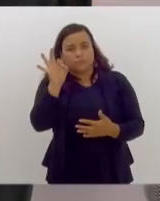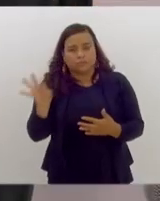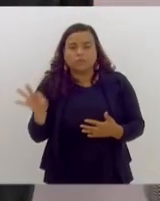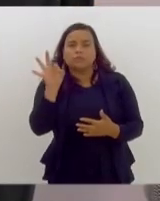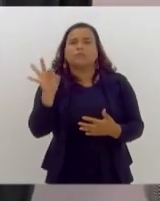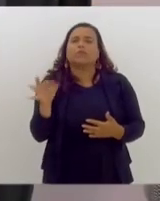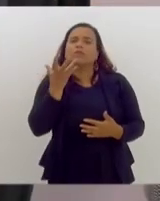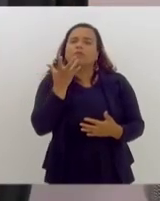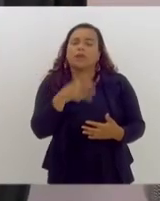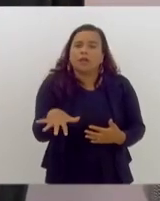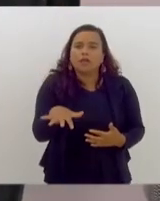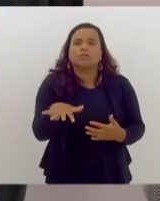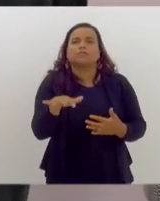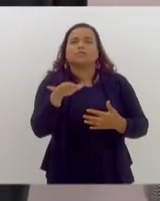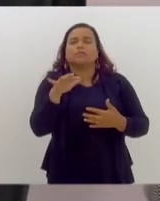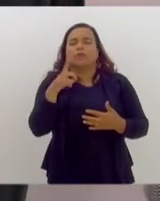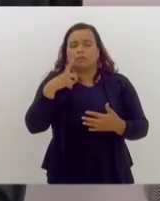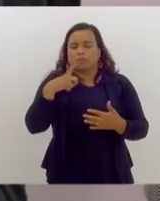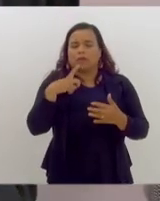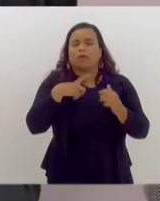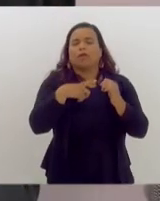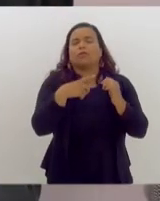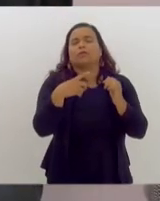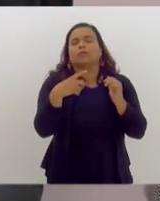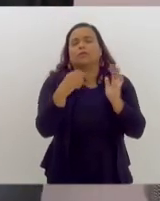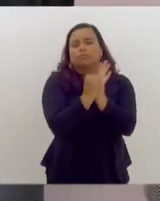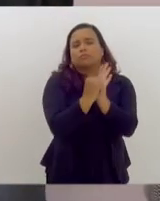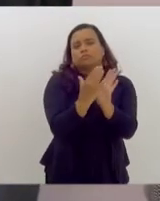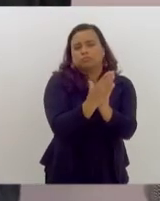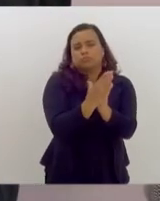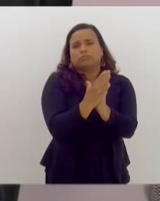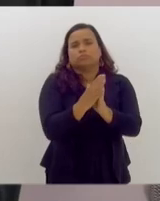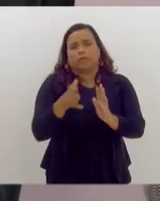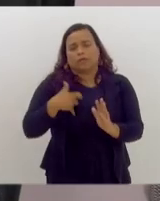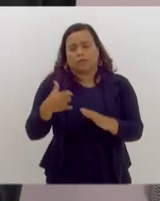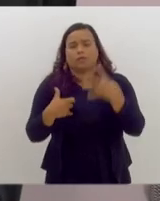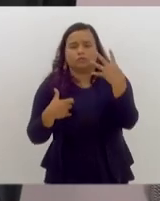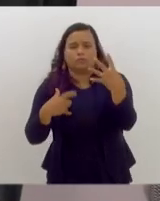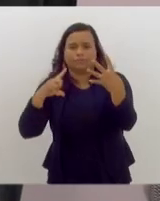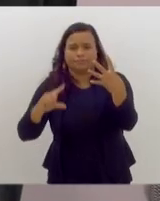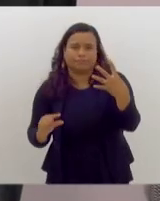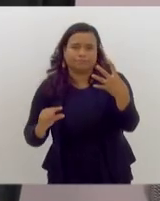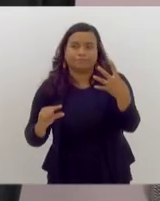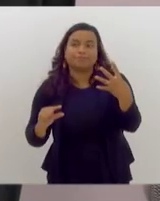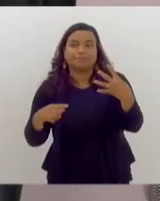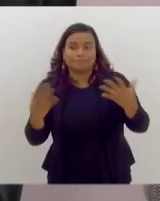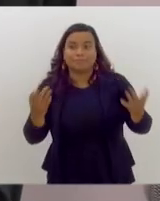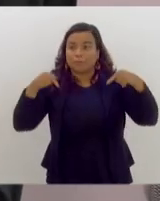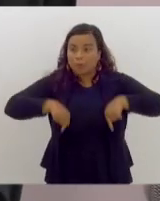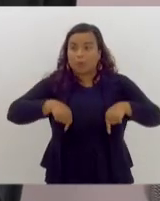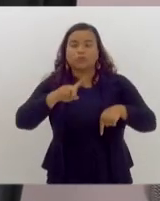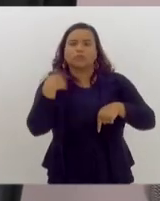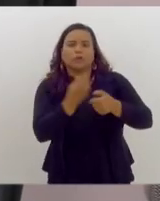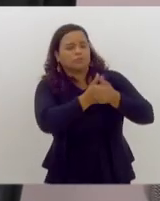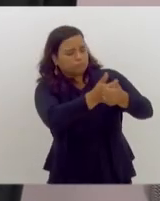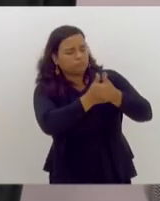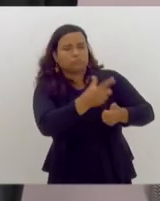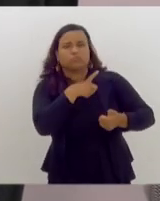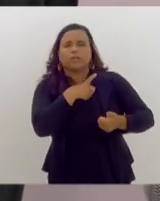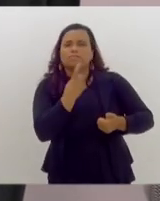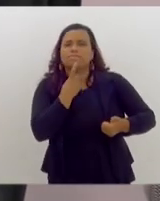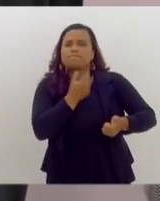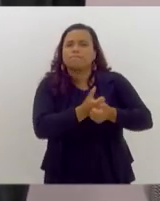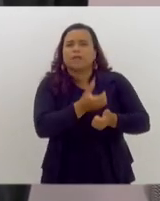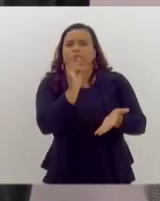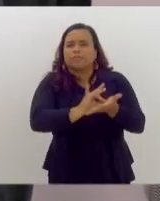de crianças matriculadas com menos de 4 anos. Hoje a gente tem acompanhado muito de perto a realidade